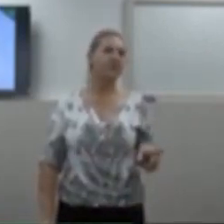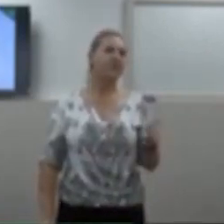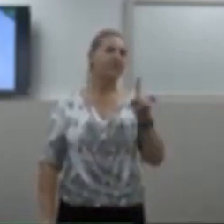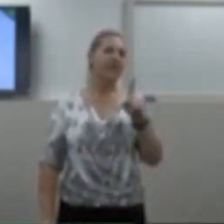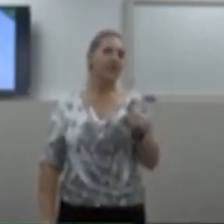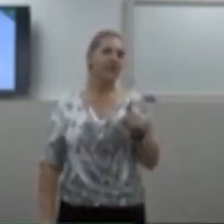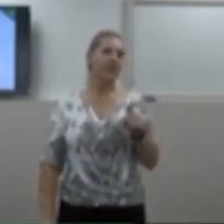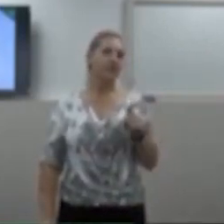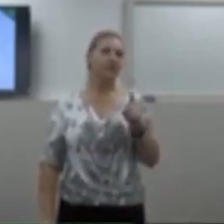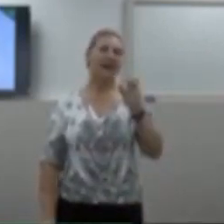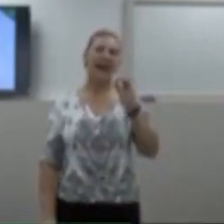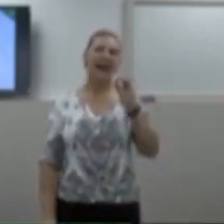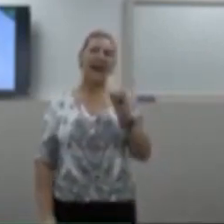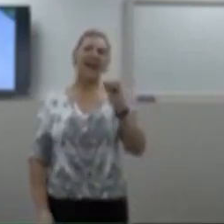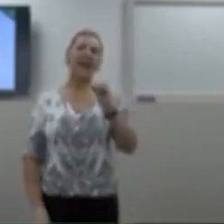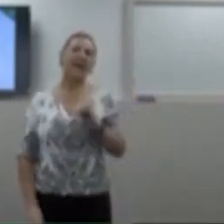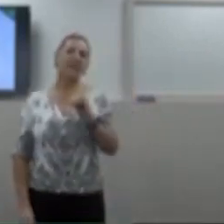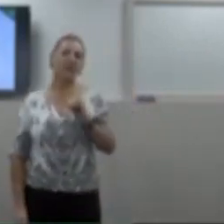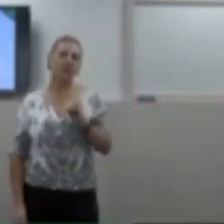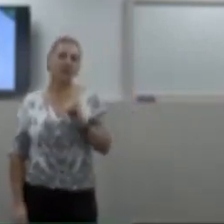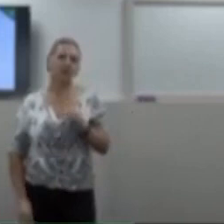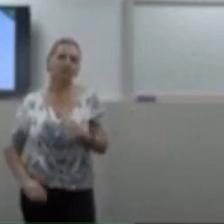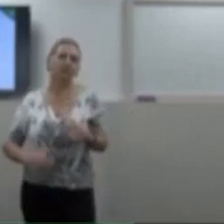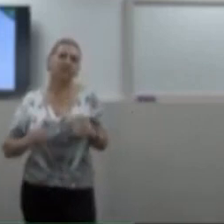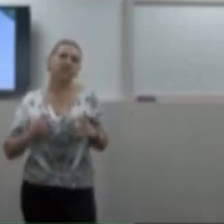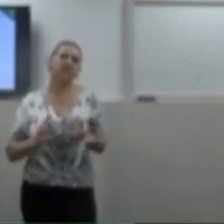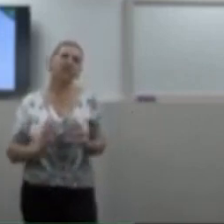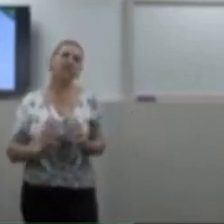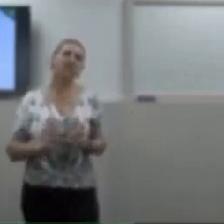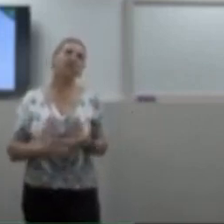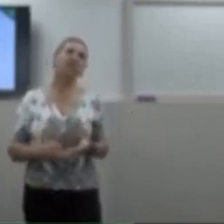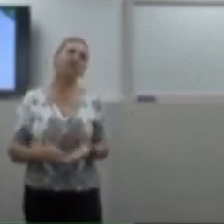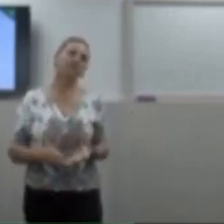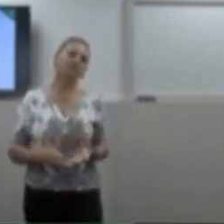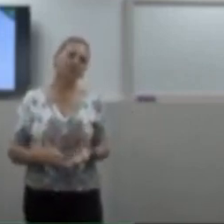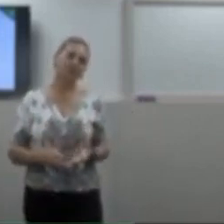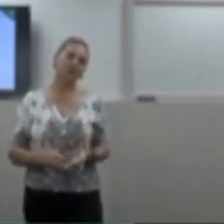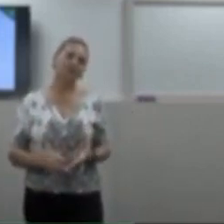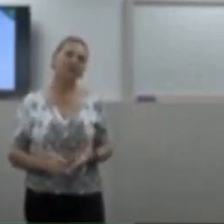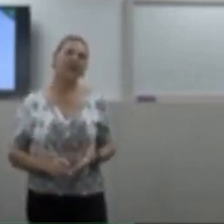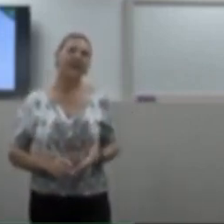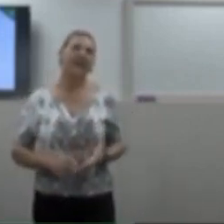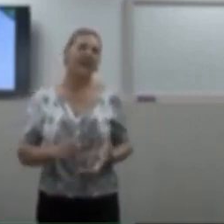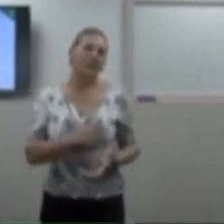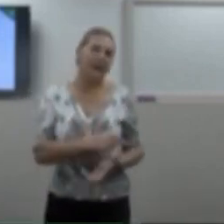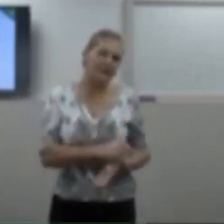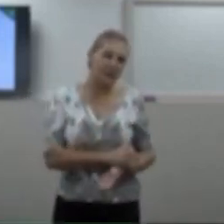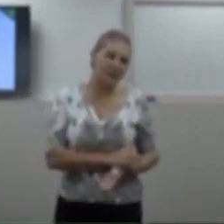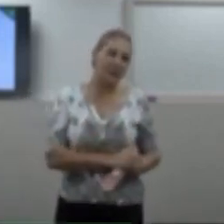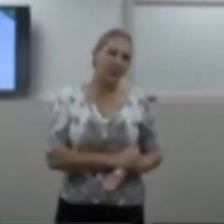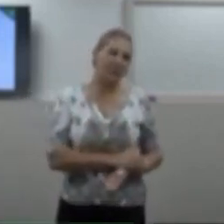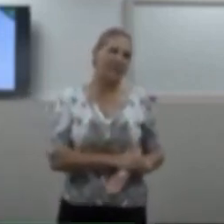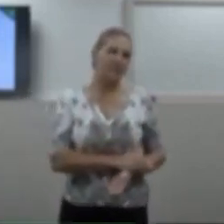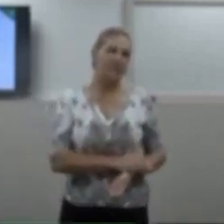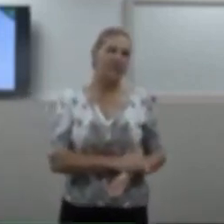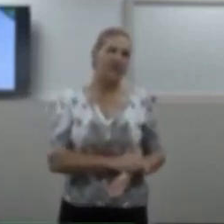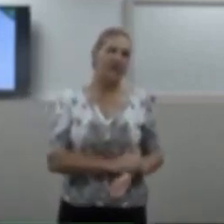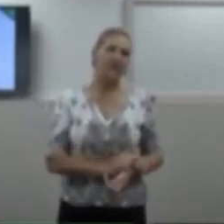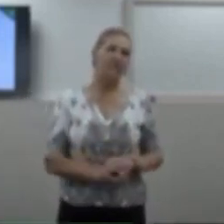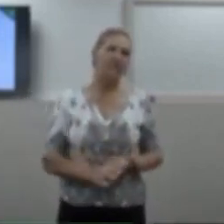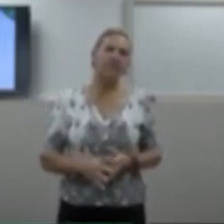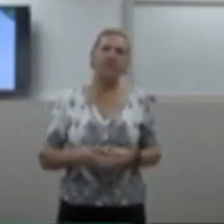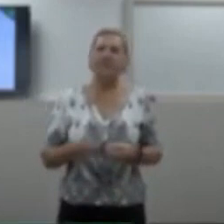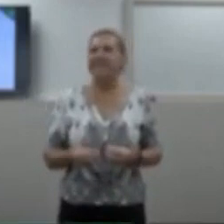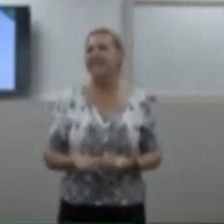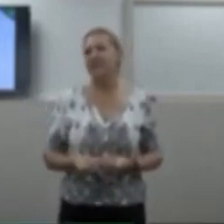e Conviver. Lembrando, a cada dia, sejamos boas pessoas. Com esse coronavírus